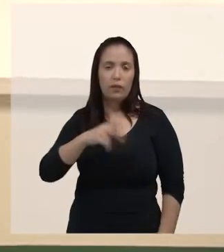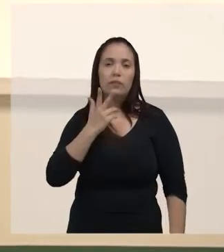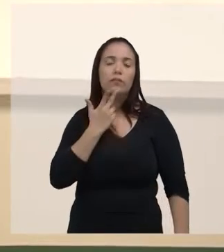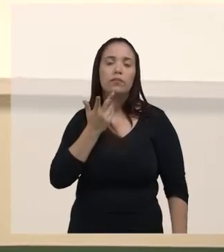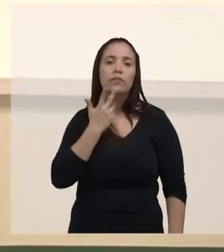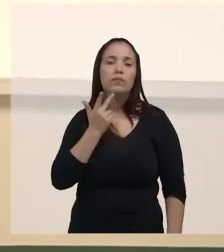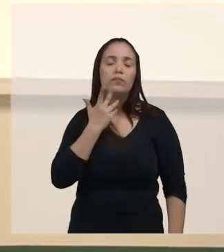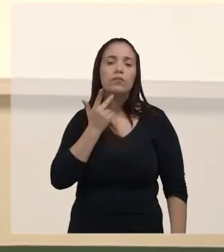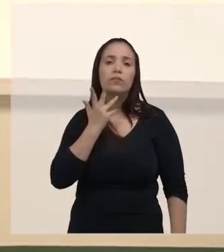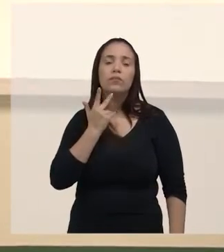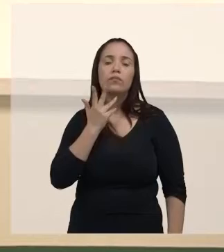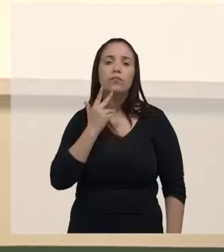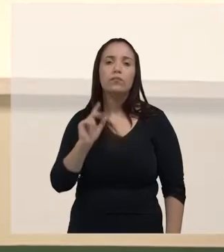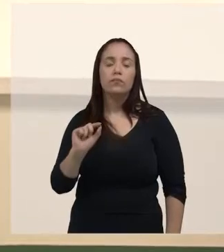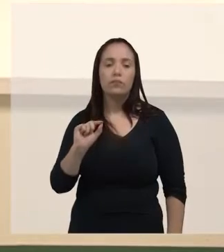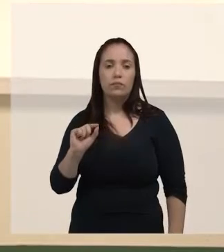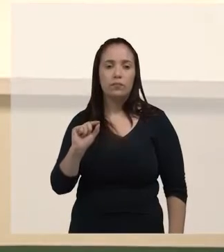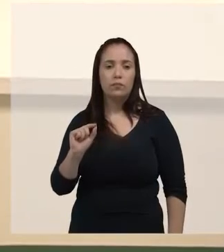Luiz, parece que